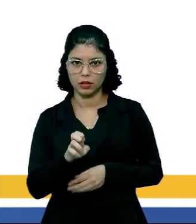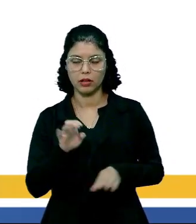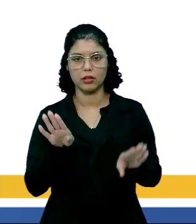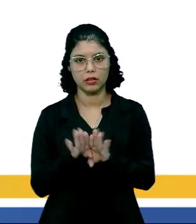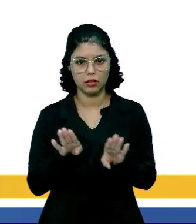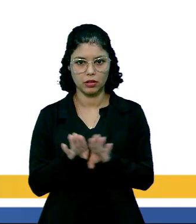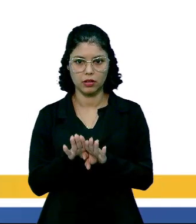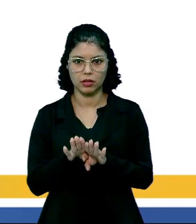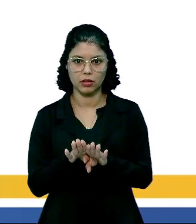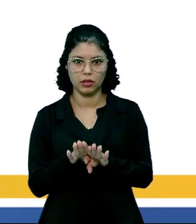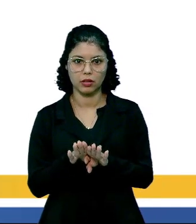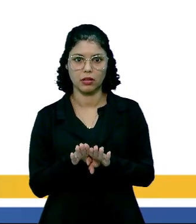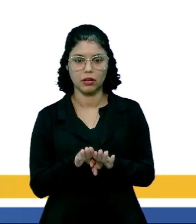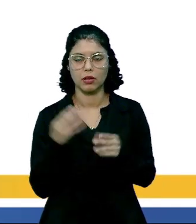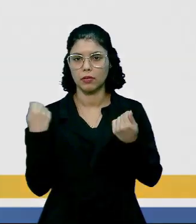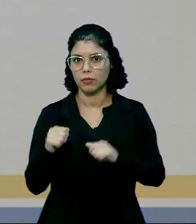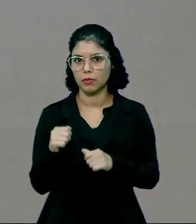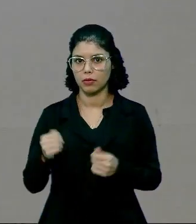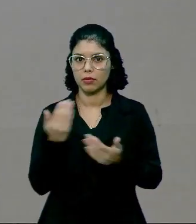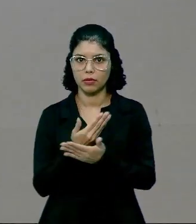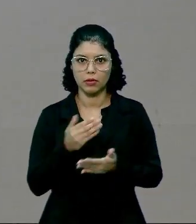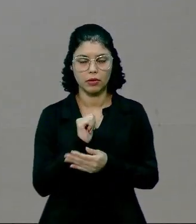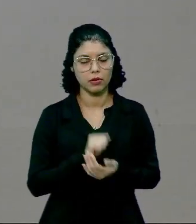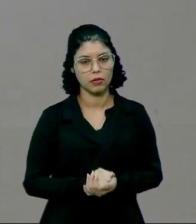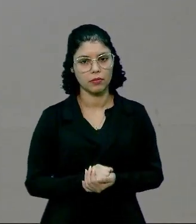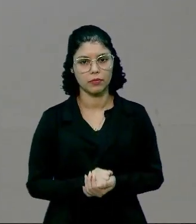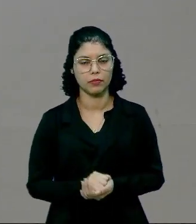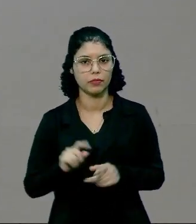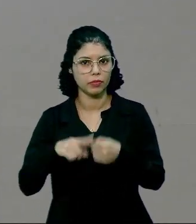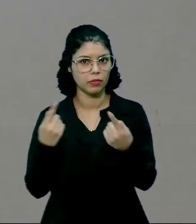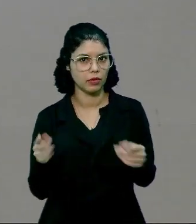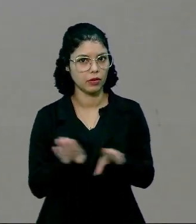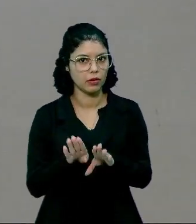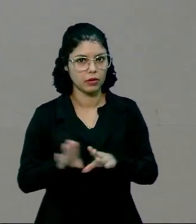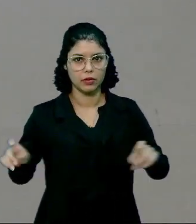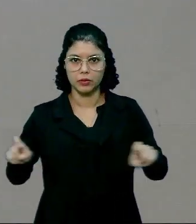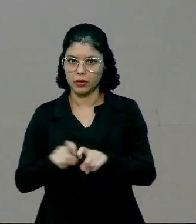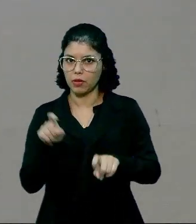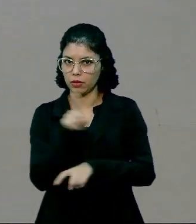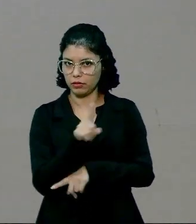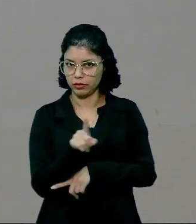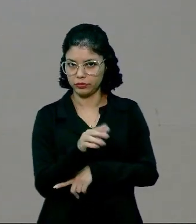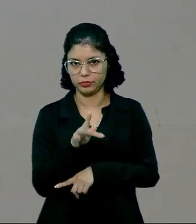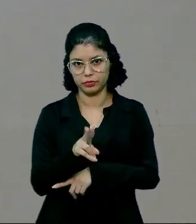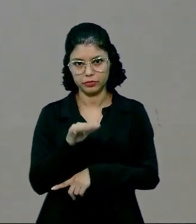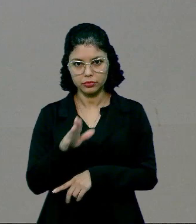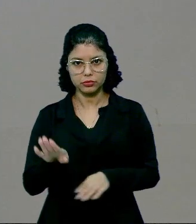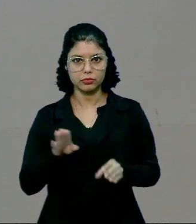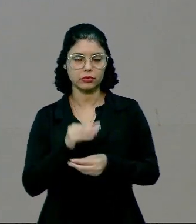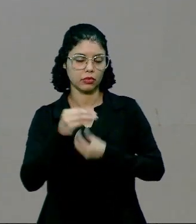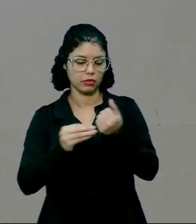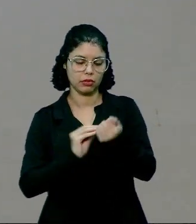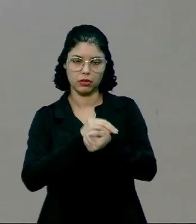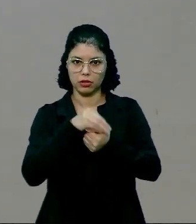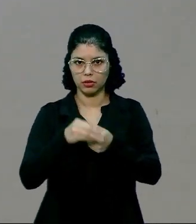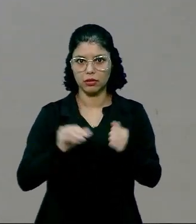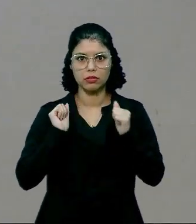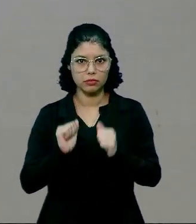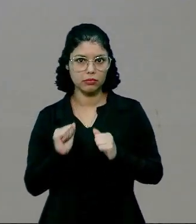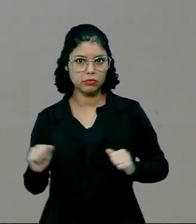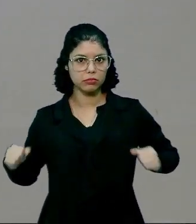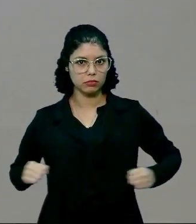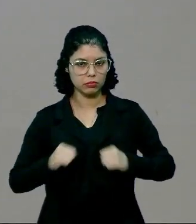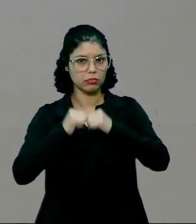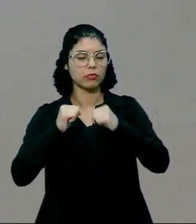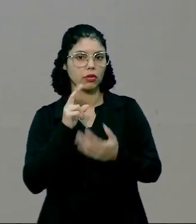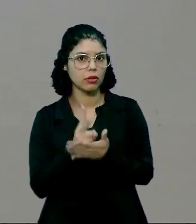a orientação das partículas deve ser adequada mas nós também podemos ter uma colisão não efetiva Então as moléculas podem colidir